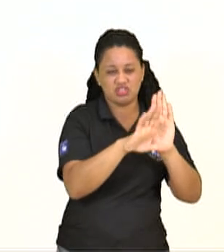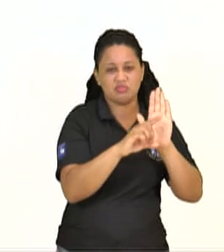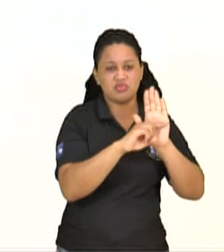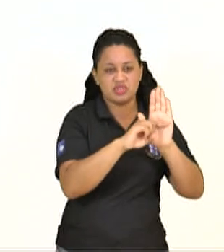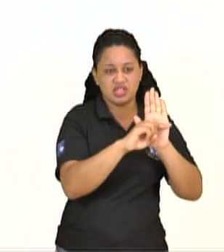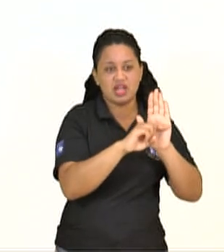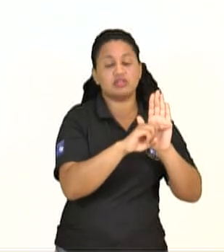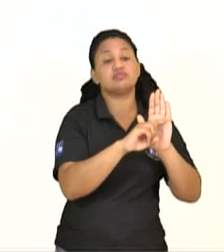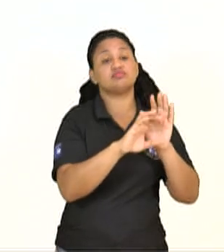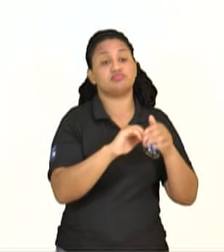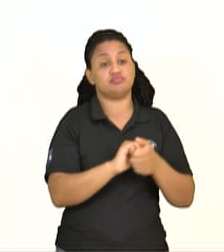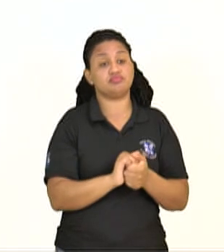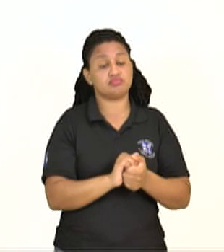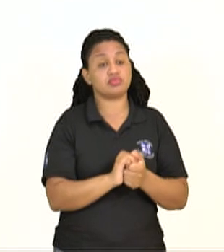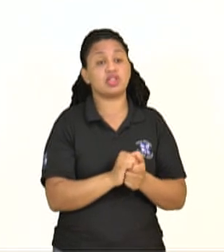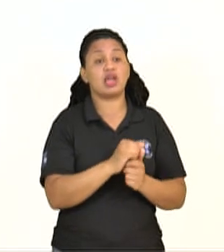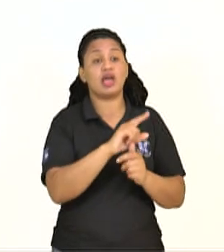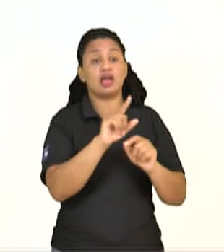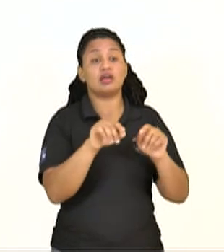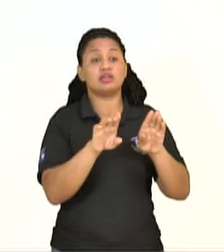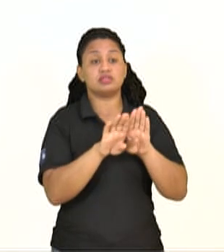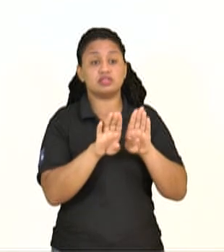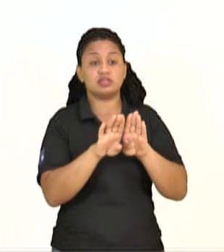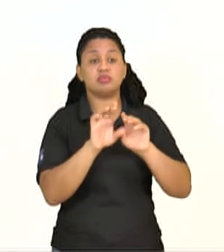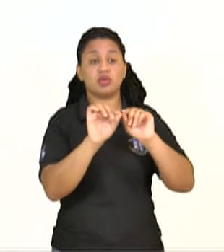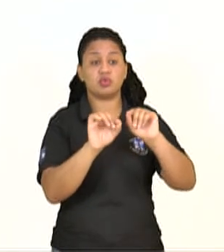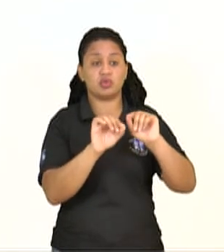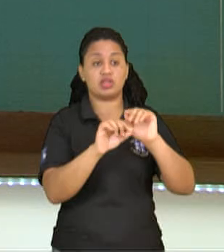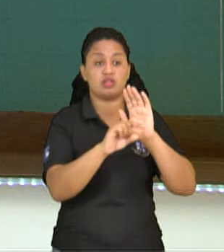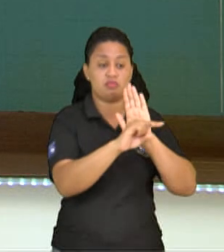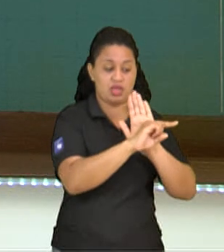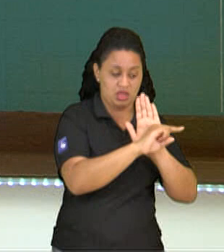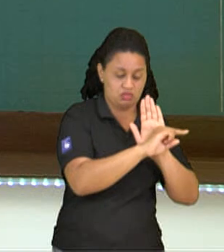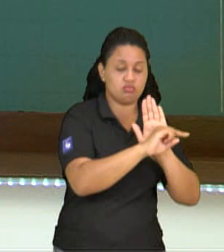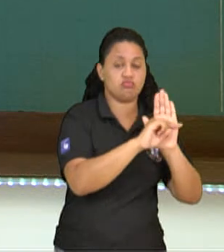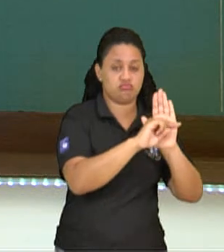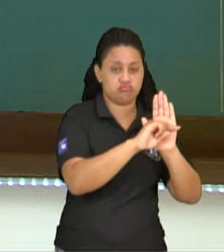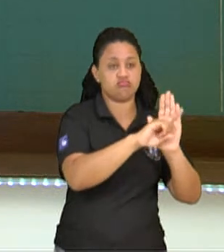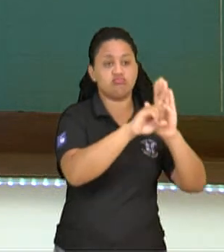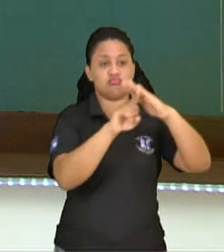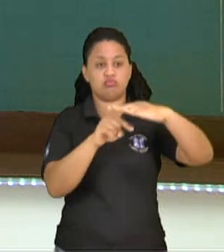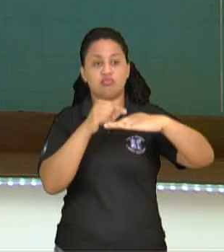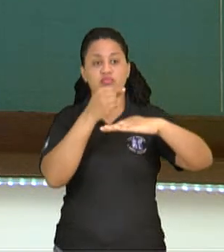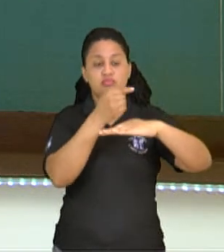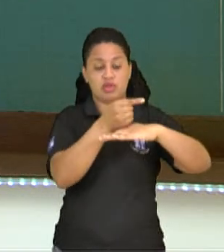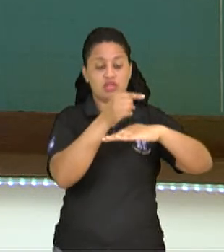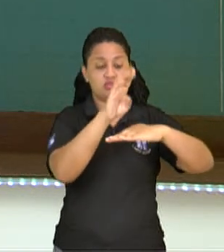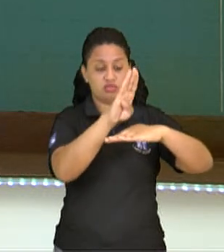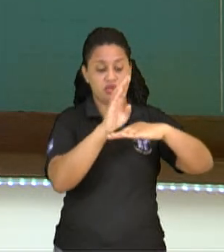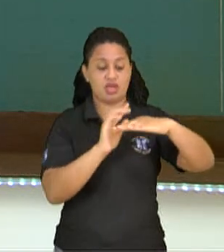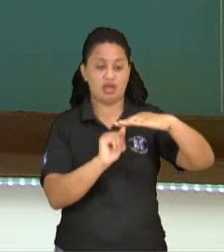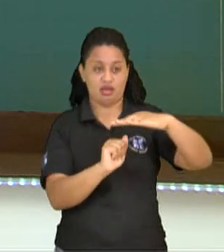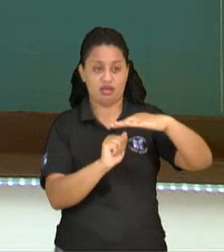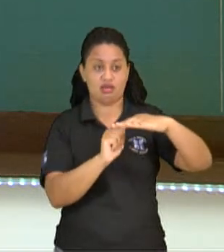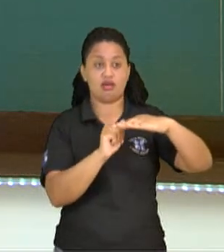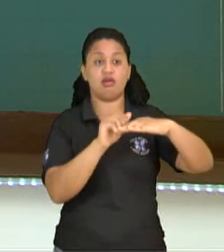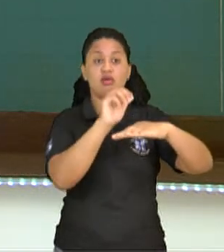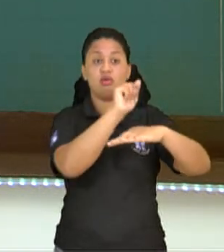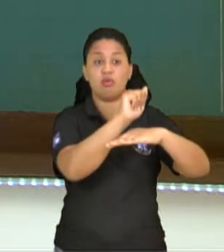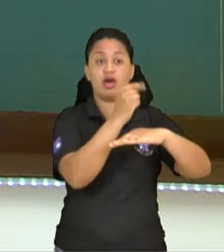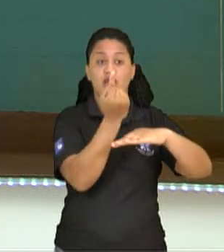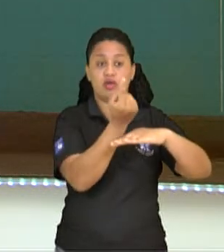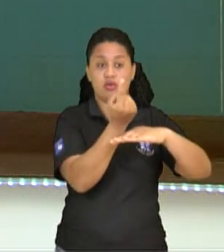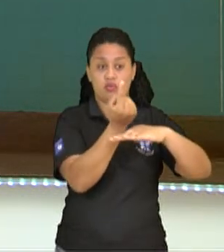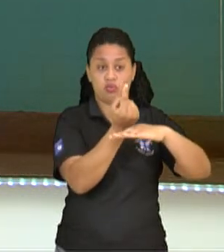soma, menos b sobre a, tá? Então, menos b sobre a. O a é 1 e o